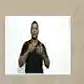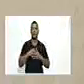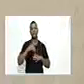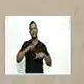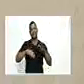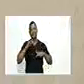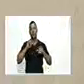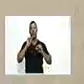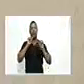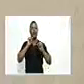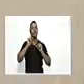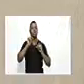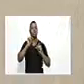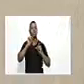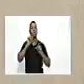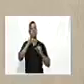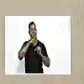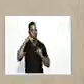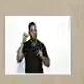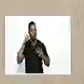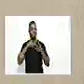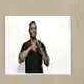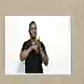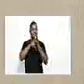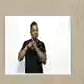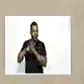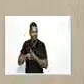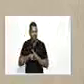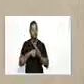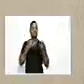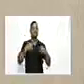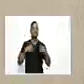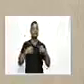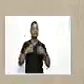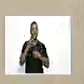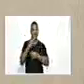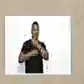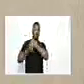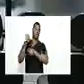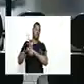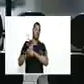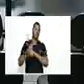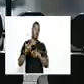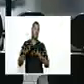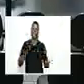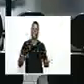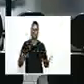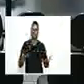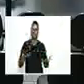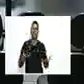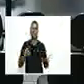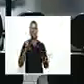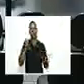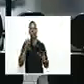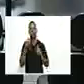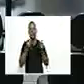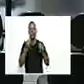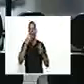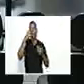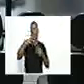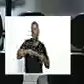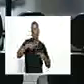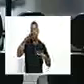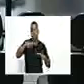de mão de obra de levantamento porque foi feito um levantamento há do anos atrás de pesagem e hoje a